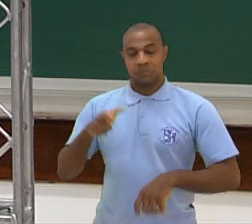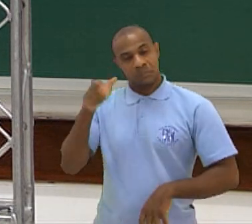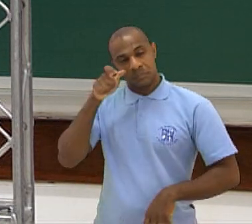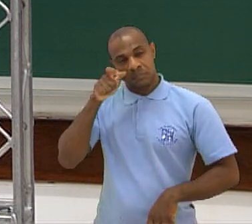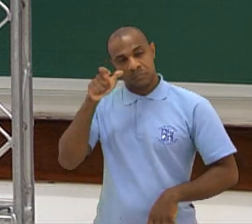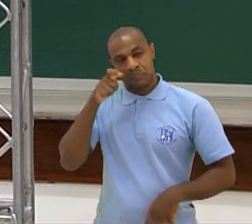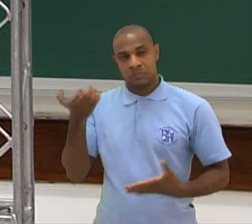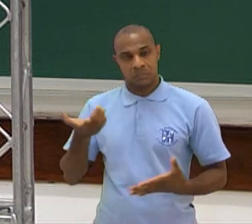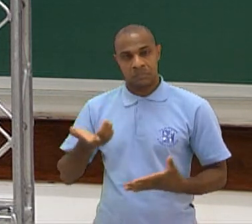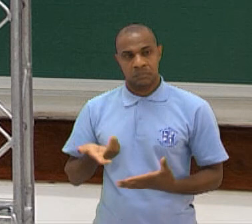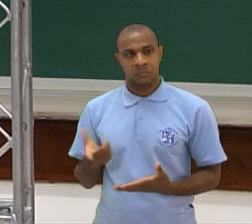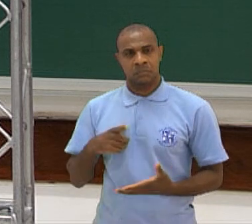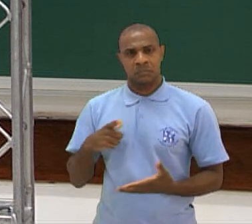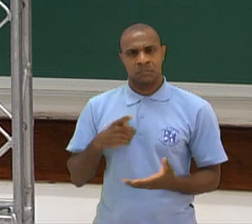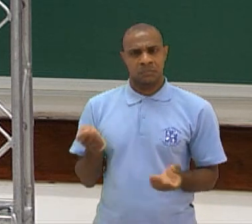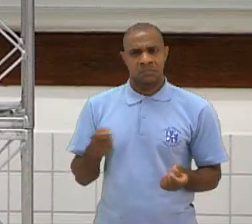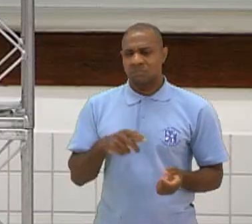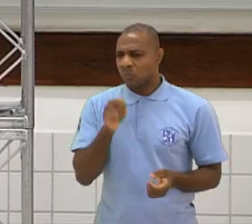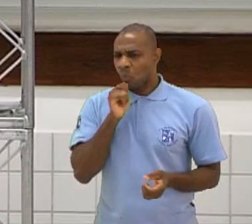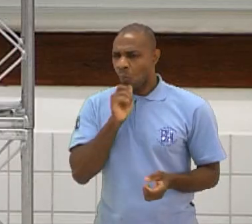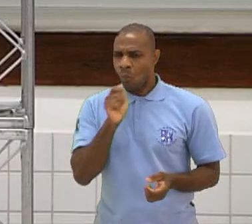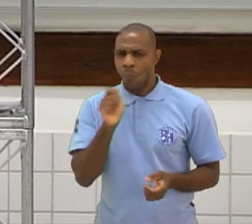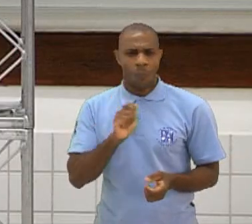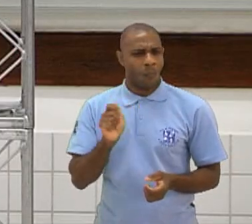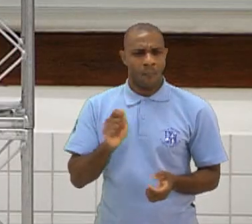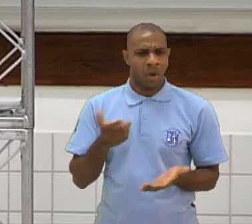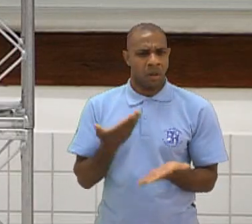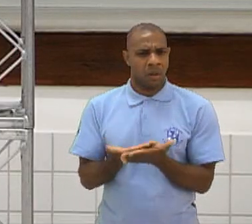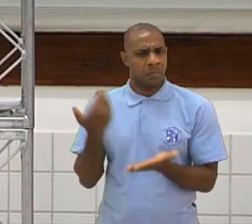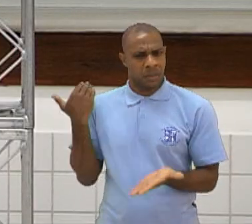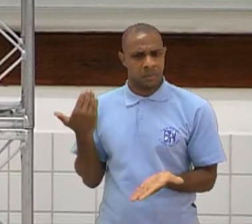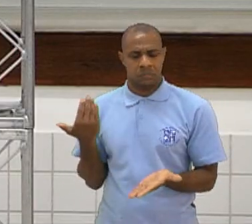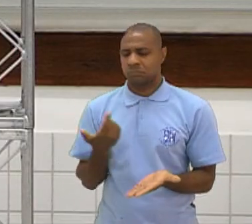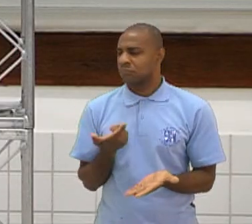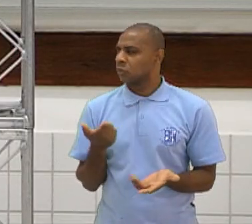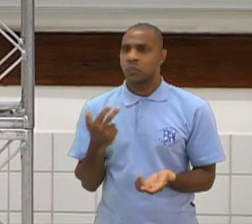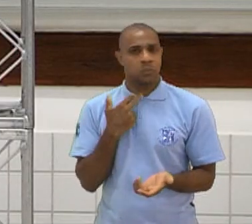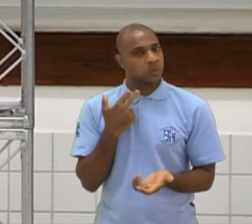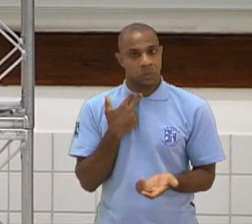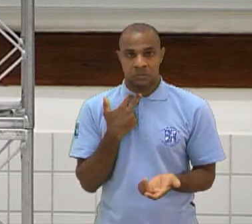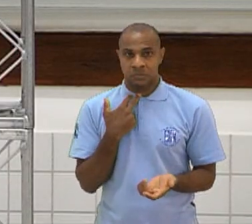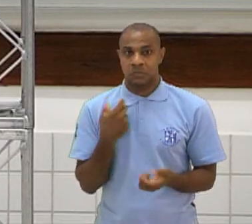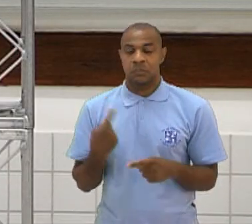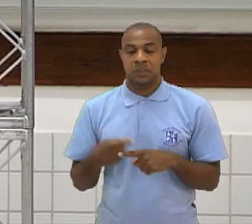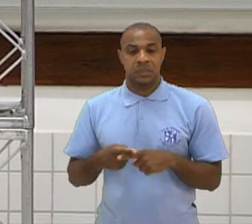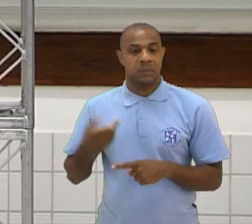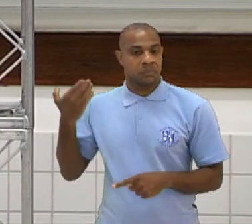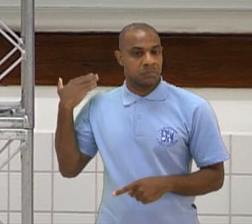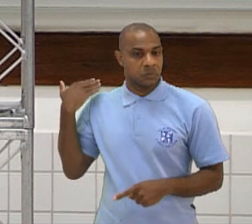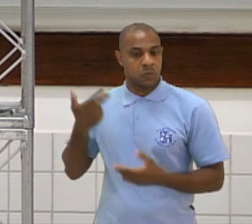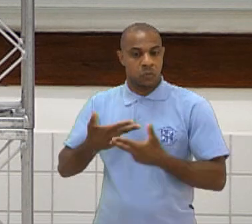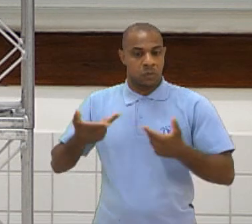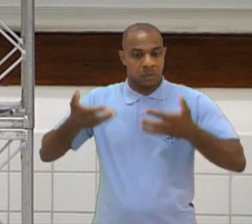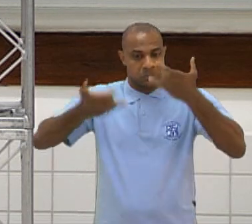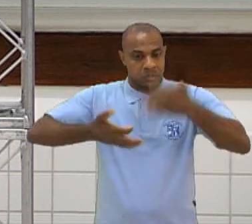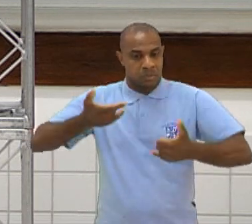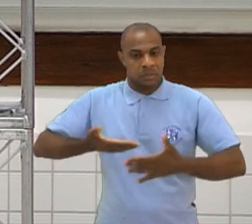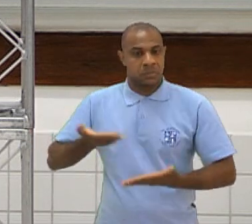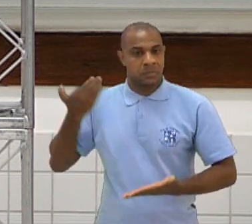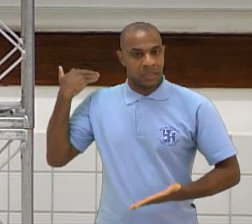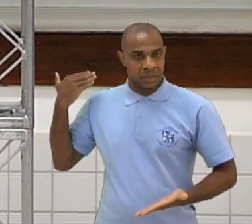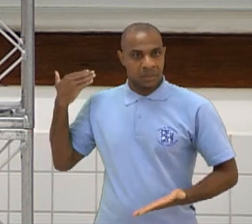Ah, professor, dá para ficar sem a aula passada? De forma alguma. Por quê? Porque tem coisas na aula passada que não vão ser faladas agora. Ah,